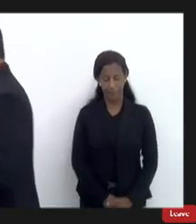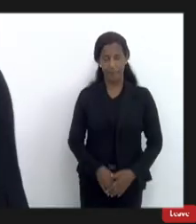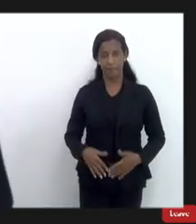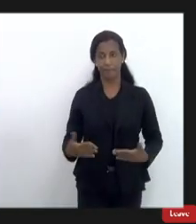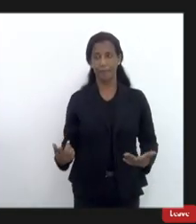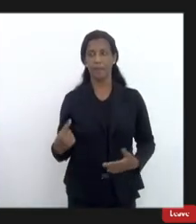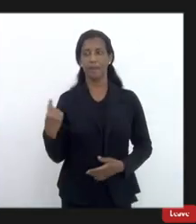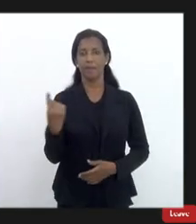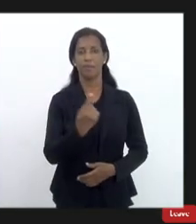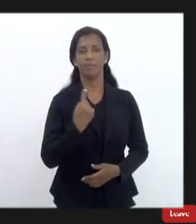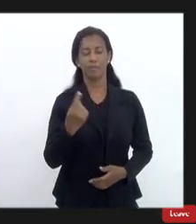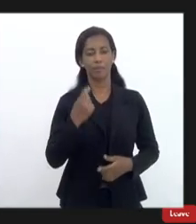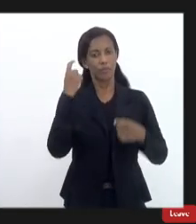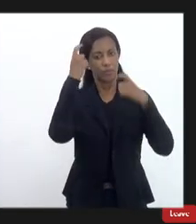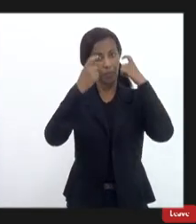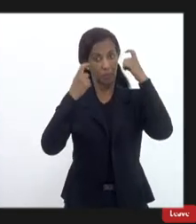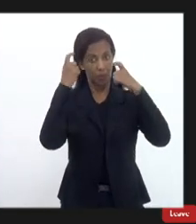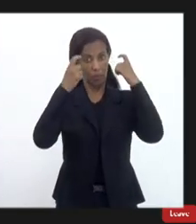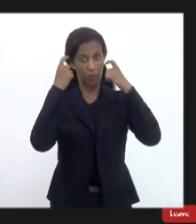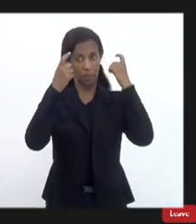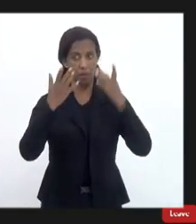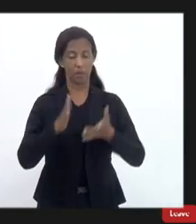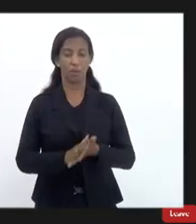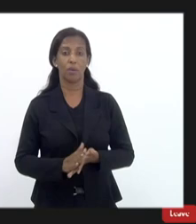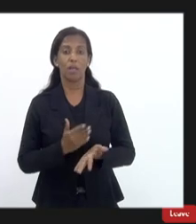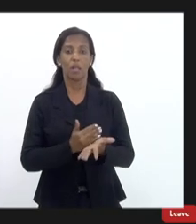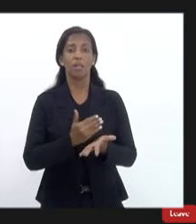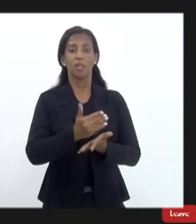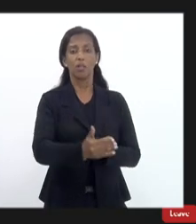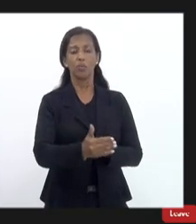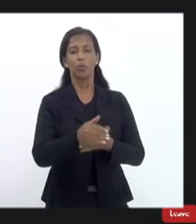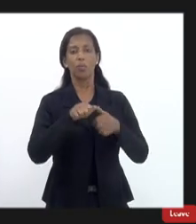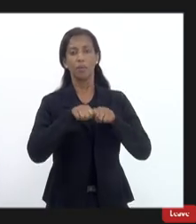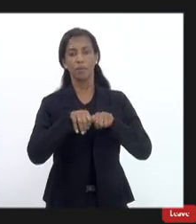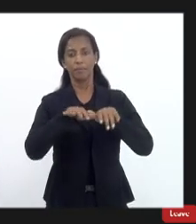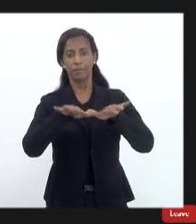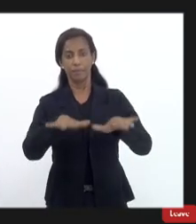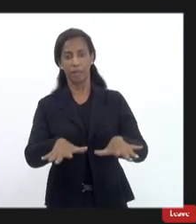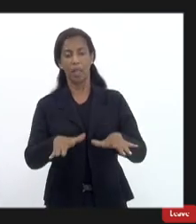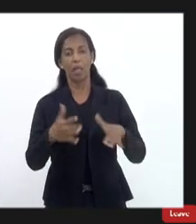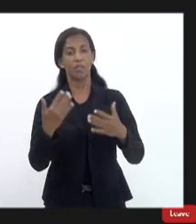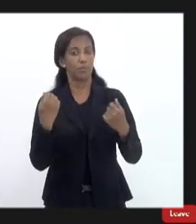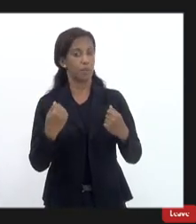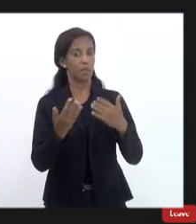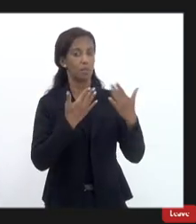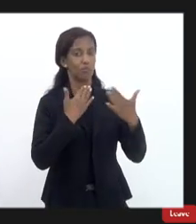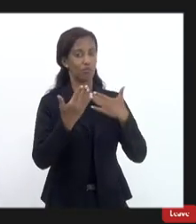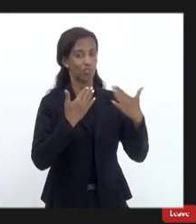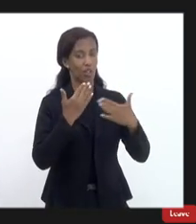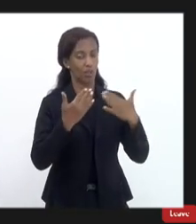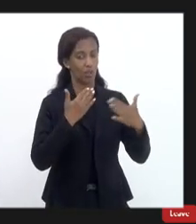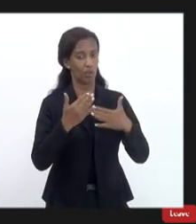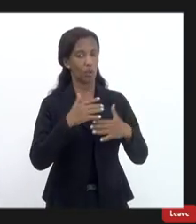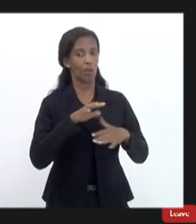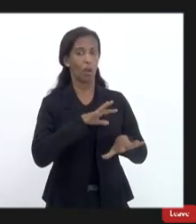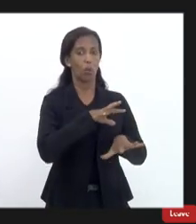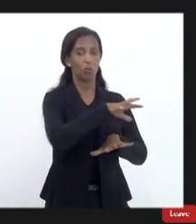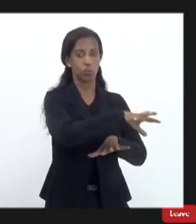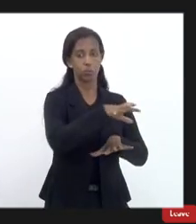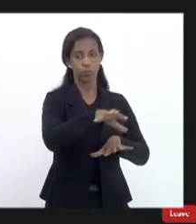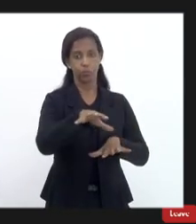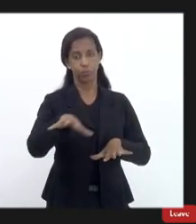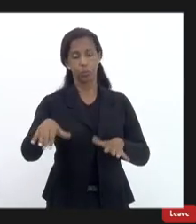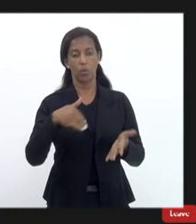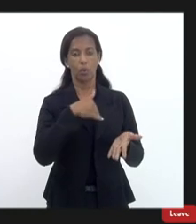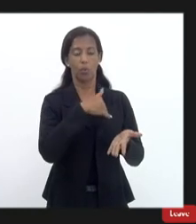né? E aí a gente, desde o início da pandemia, tem se preocupado em dialogar com os demais campos, né? Com